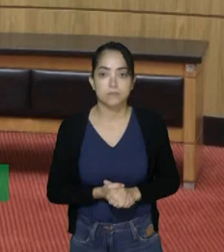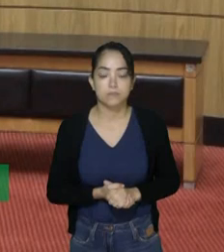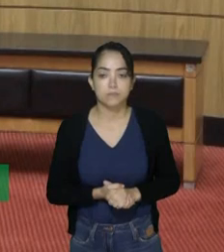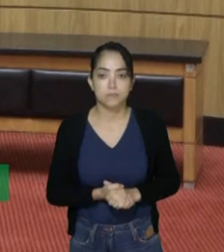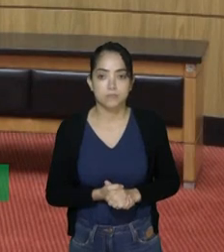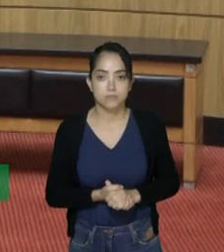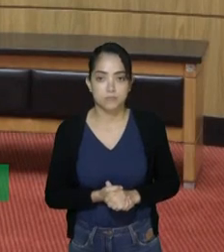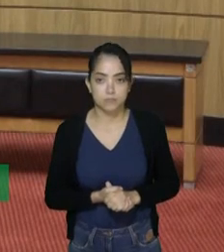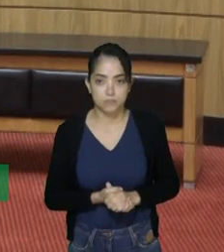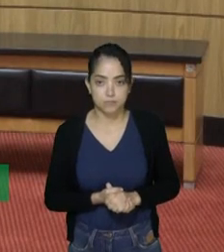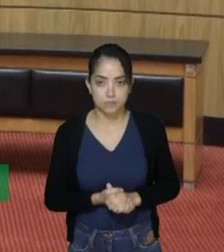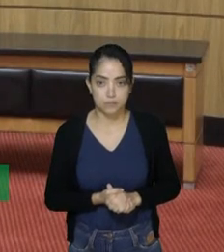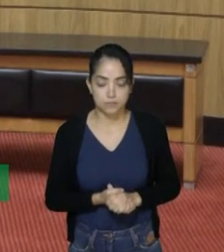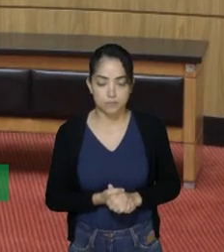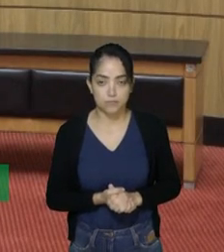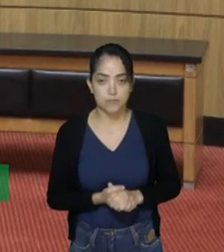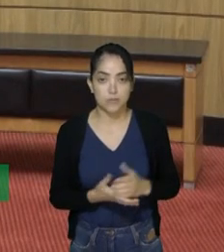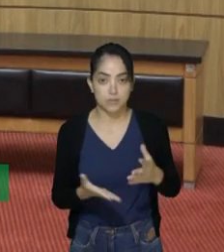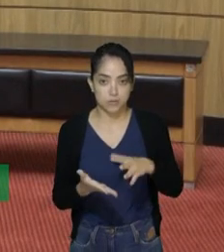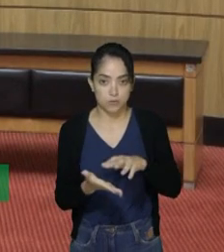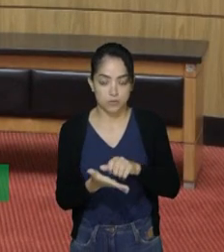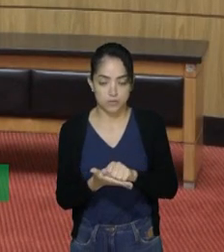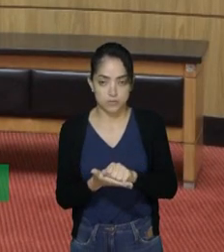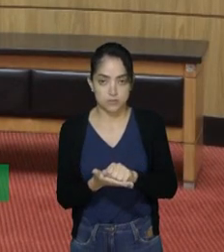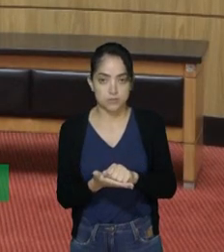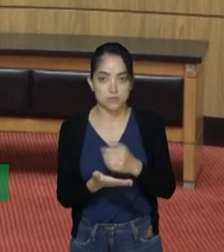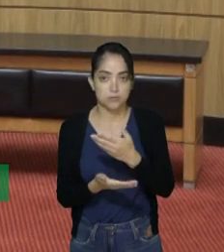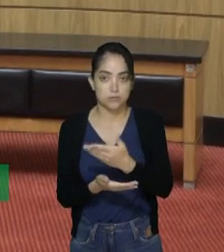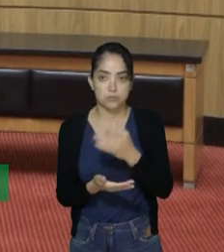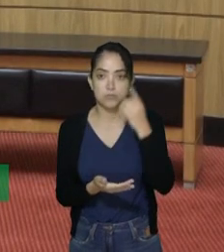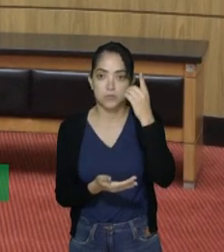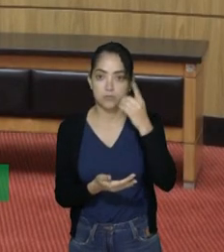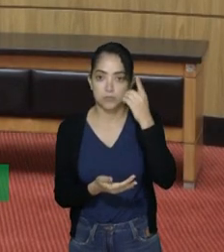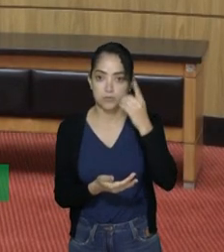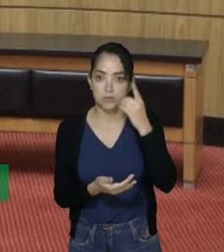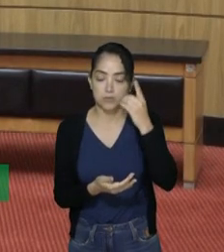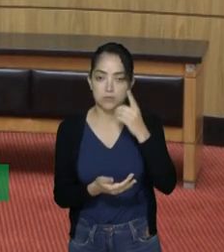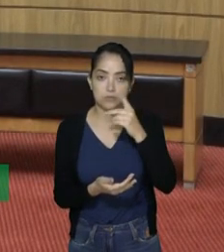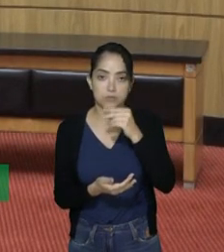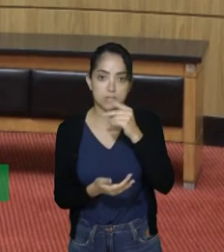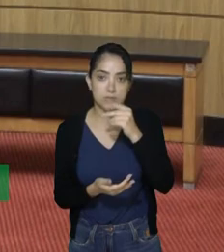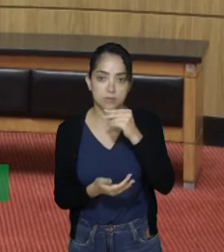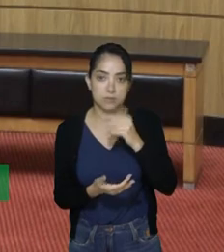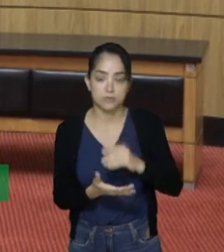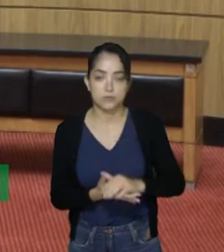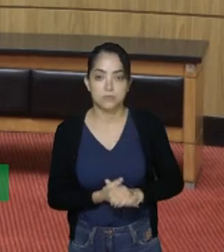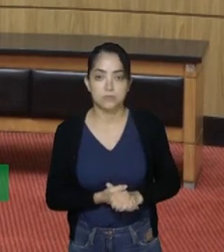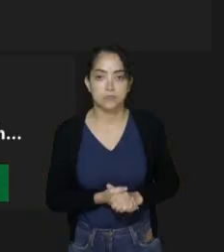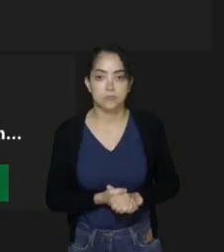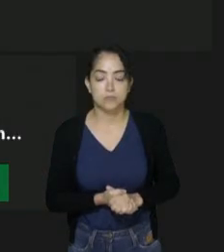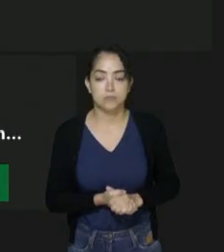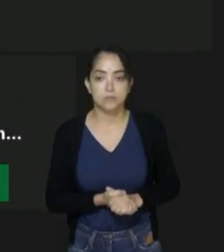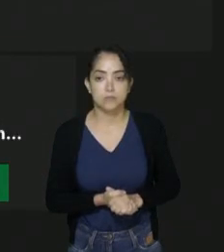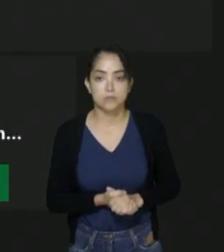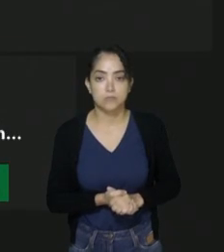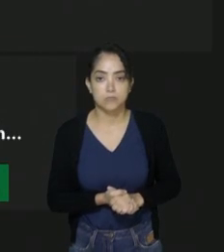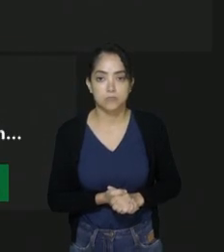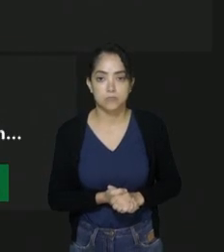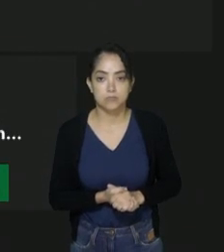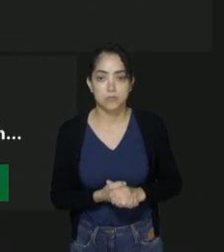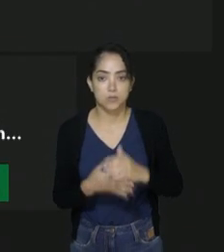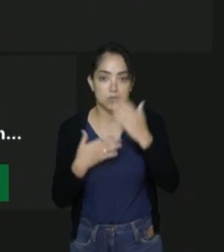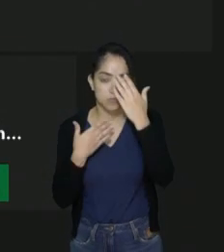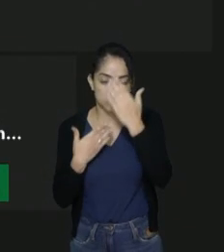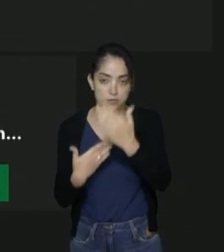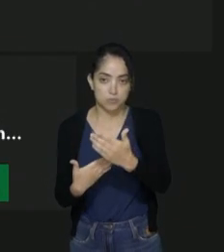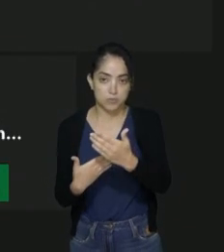Ainda inscrito o deputado Kennedy Nunes. Deputado, senhor presidente, muito obrigado pela palavra.